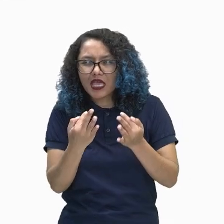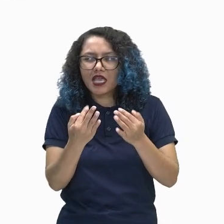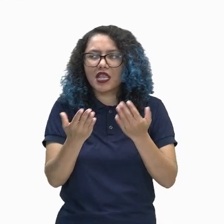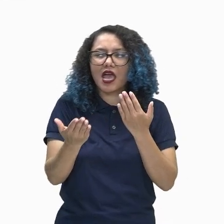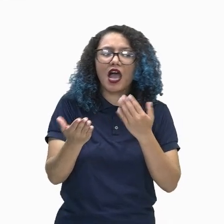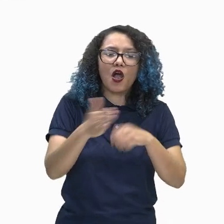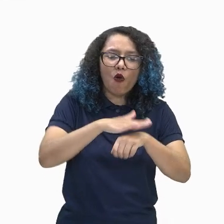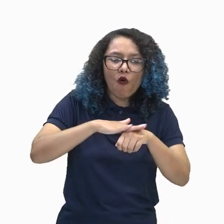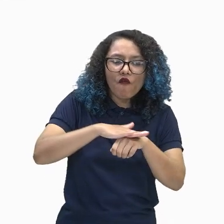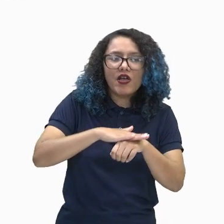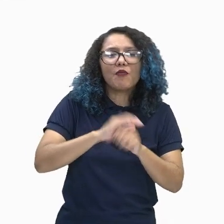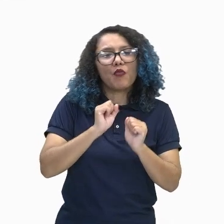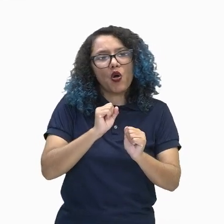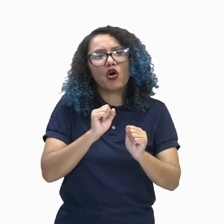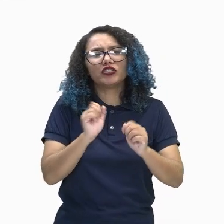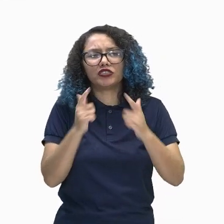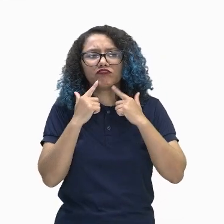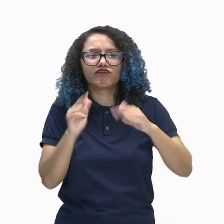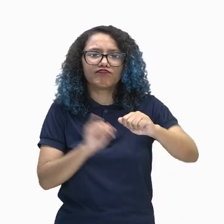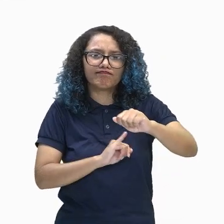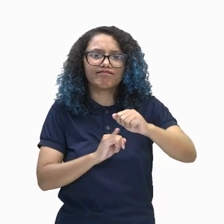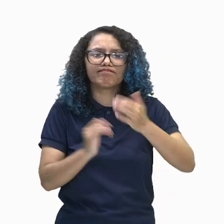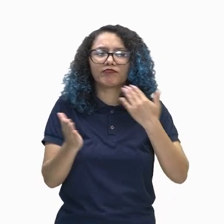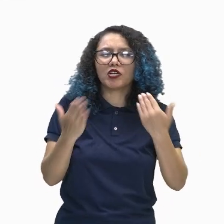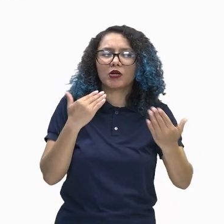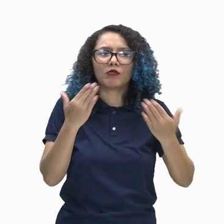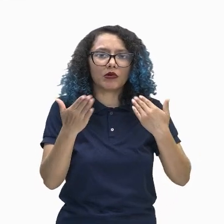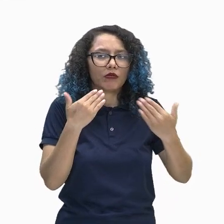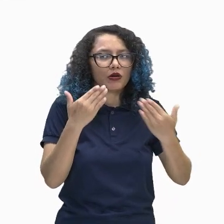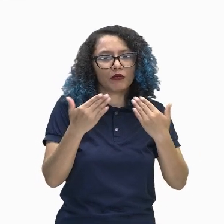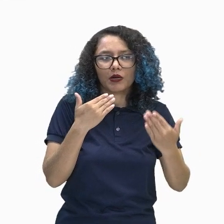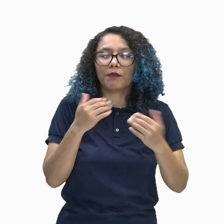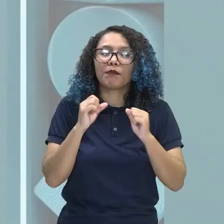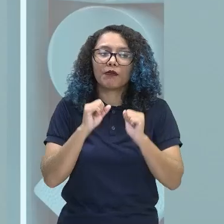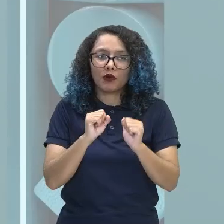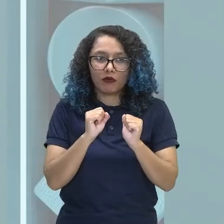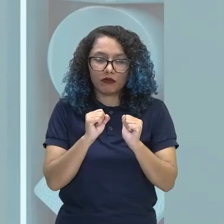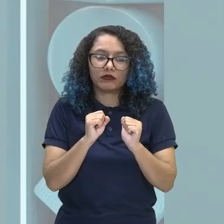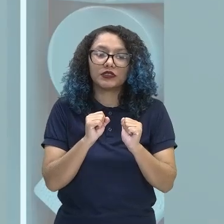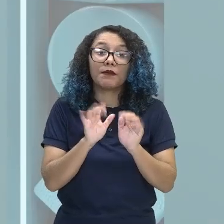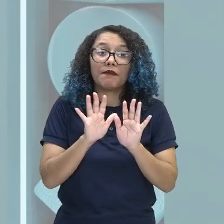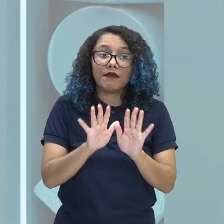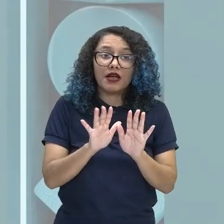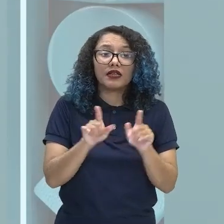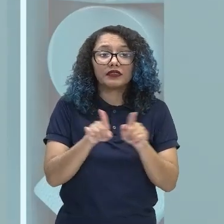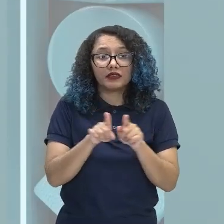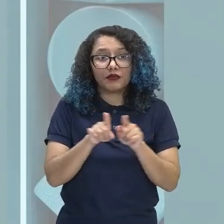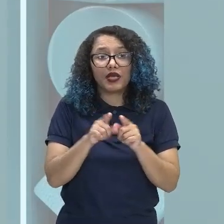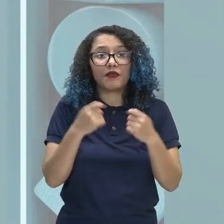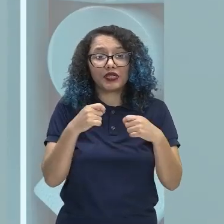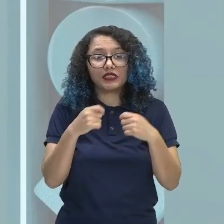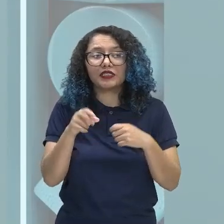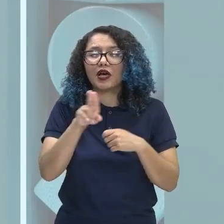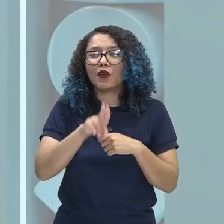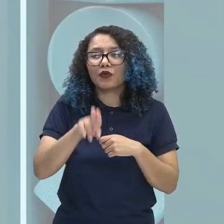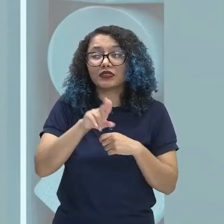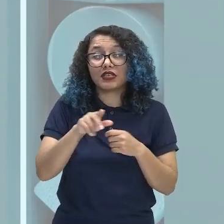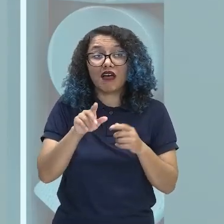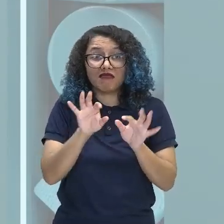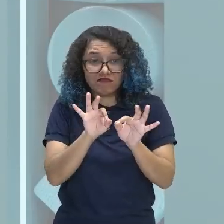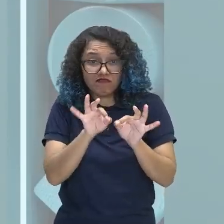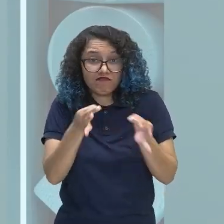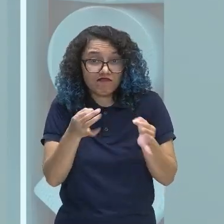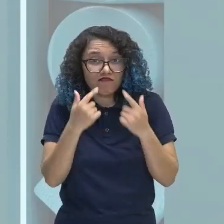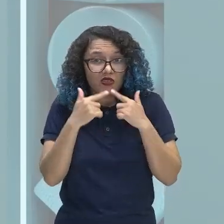informal. Claro que você vai utilizar uma linguagem mais simples, né?